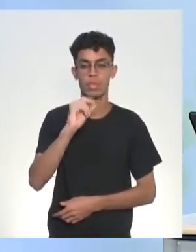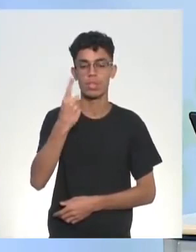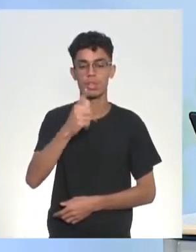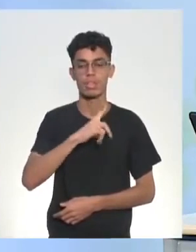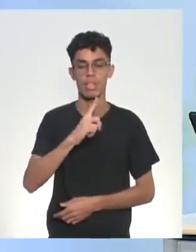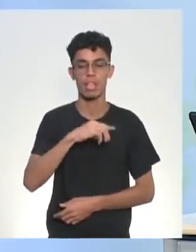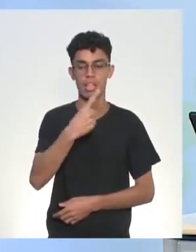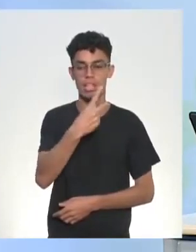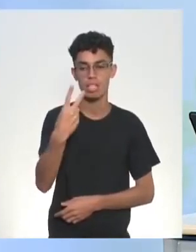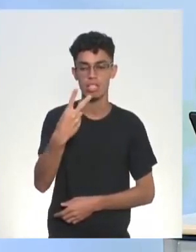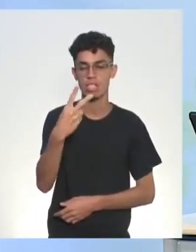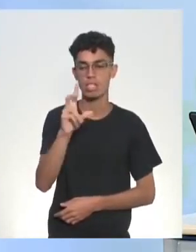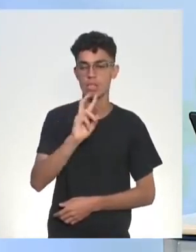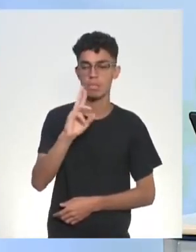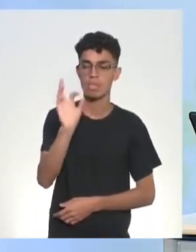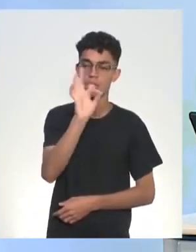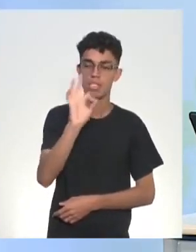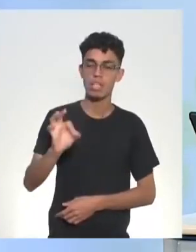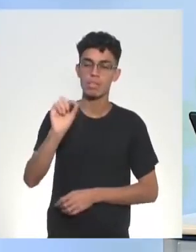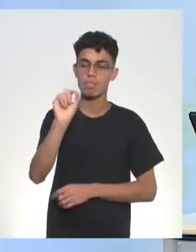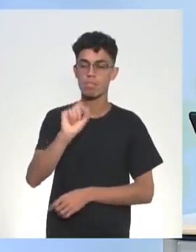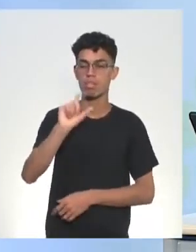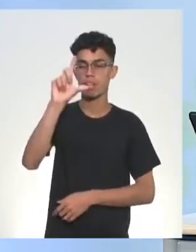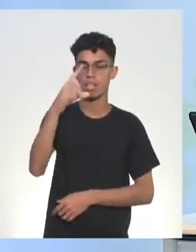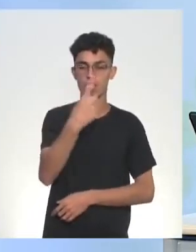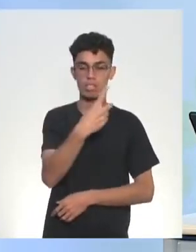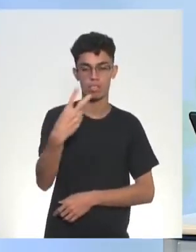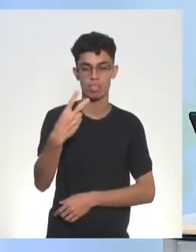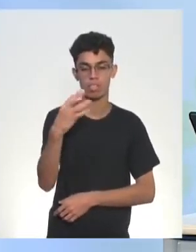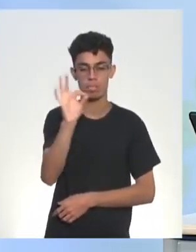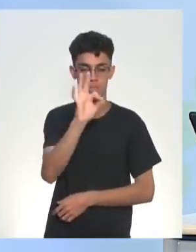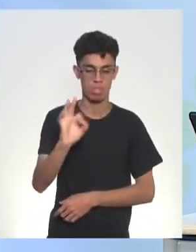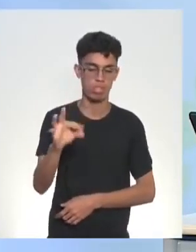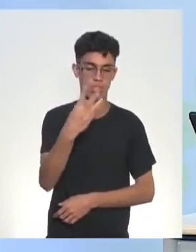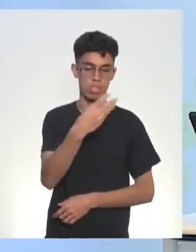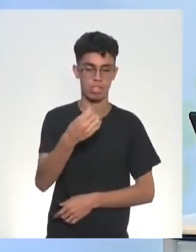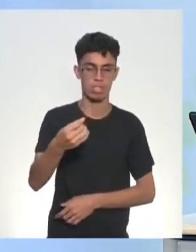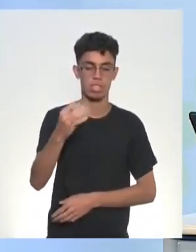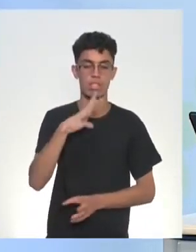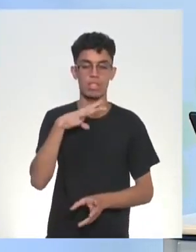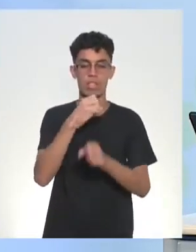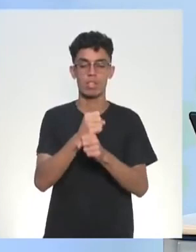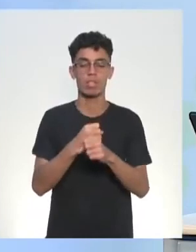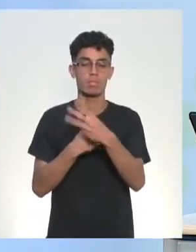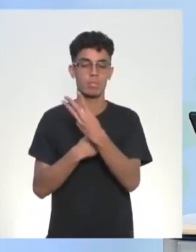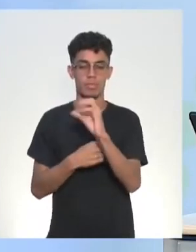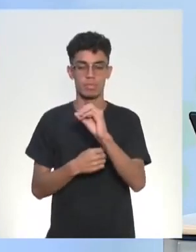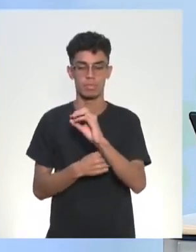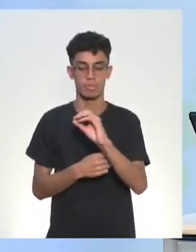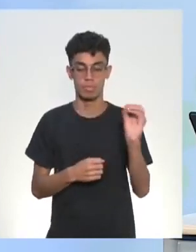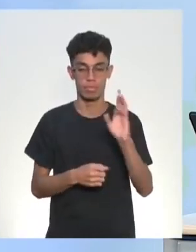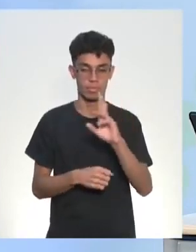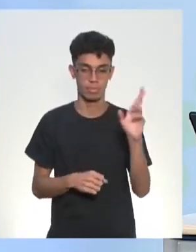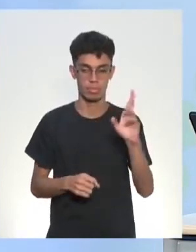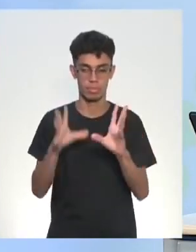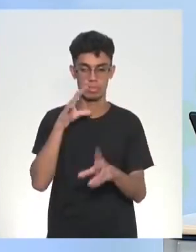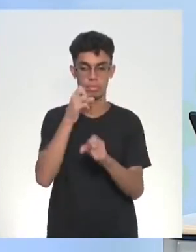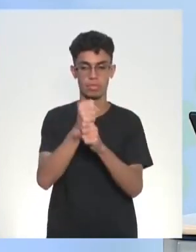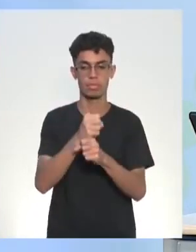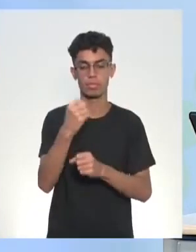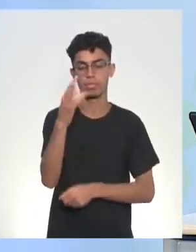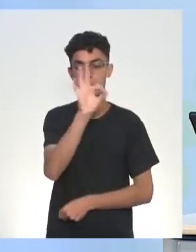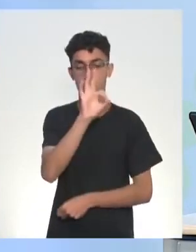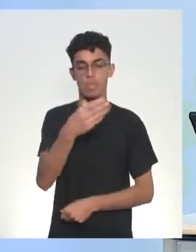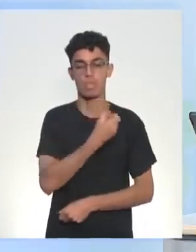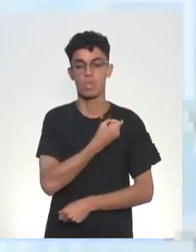um aumento de 12% nesse valor. Você calcula esses 12%, que deu os 36, e soma com os R$300. Então, calcular a porcentagem de um